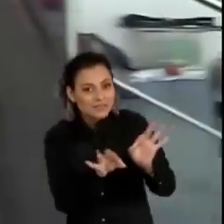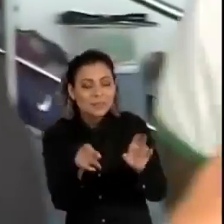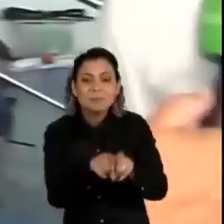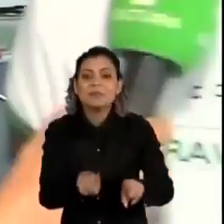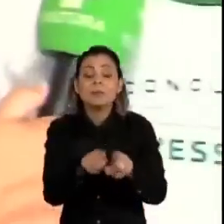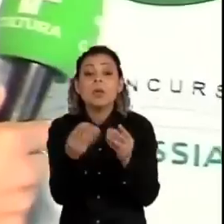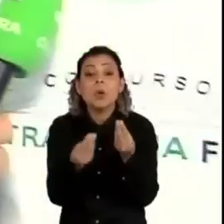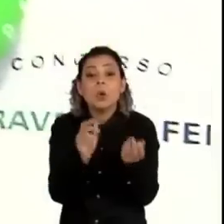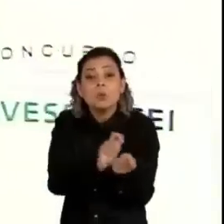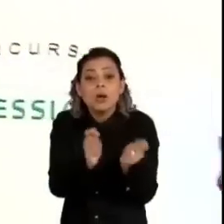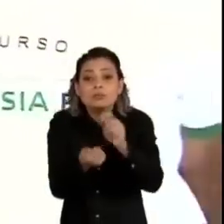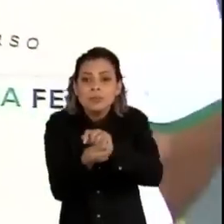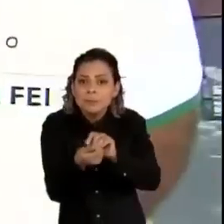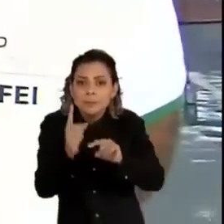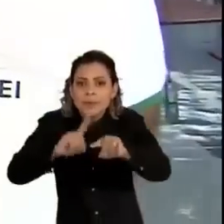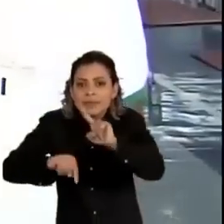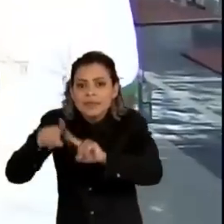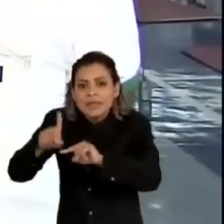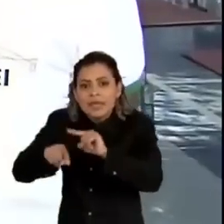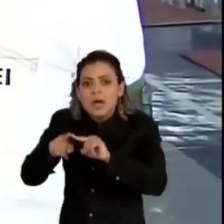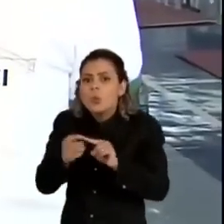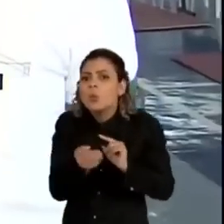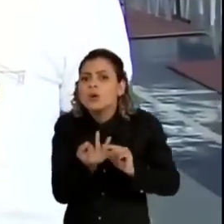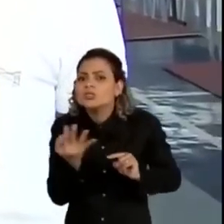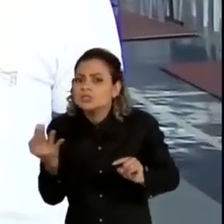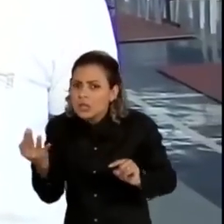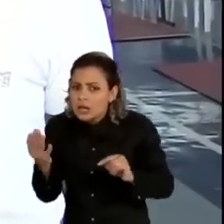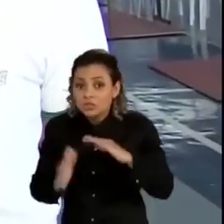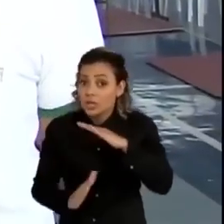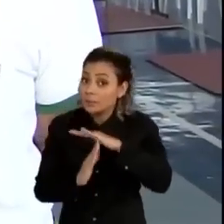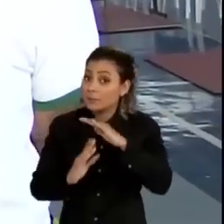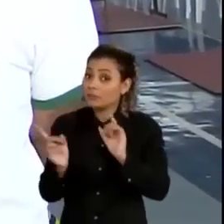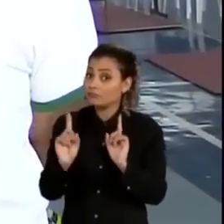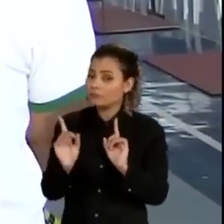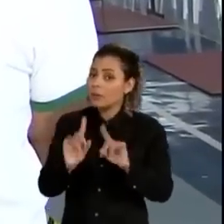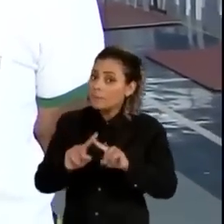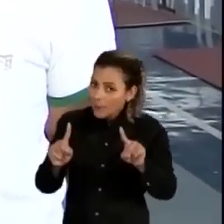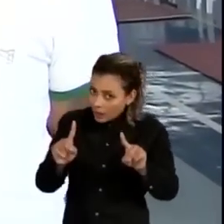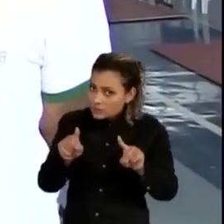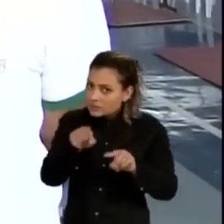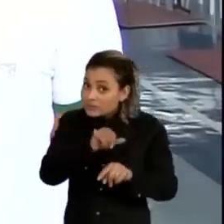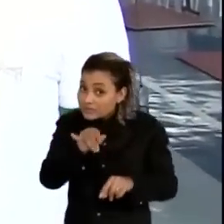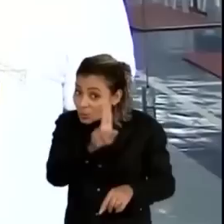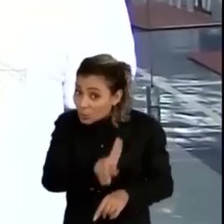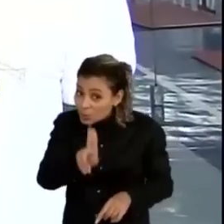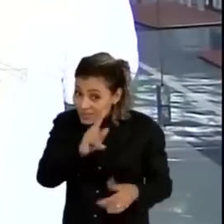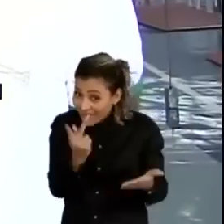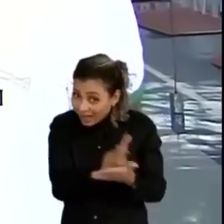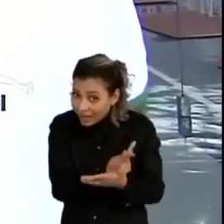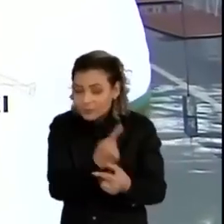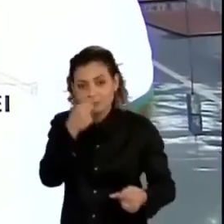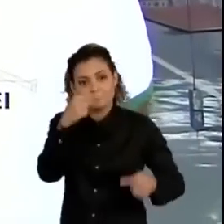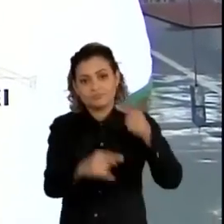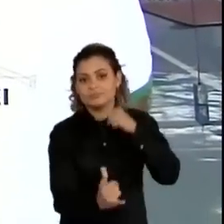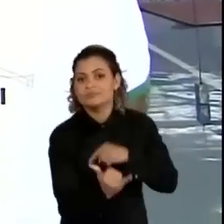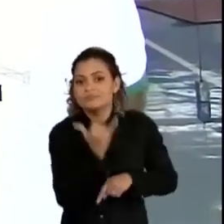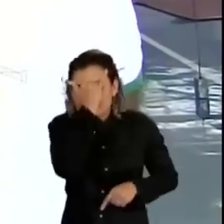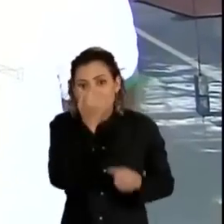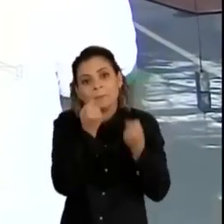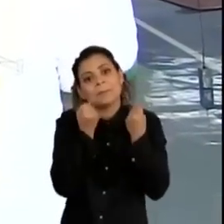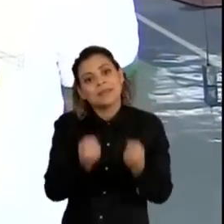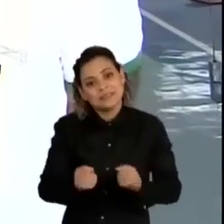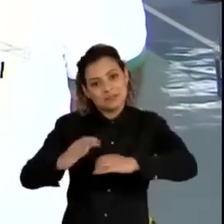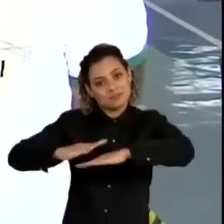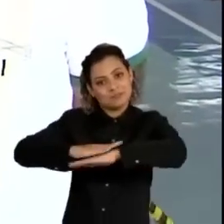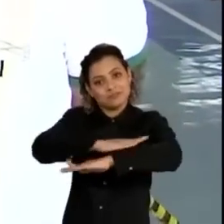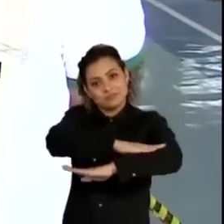uso dos recursos, né? Que a quantidade de material ela não é limitada, porém, se ele usar de maneira inadequada, ele vai ter uma ponte muito pesada para